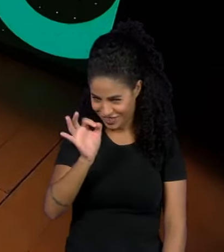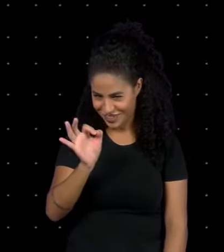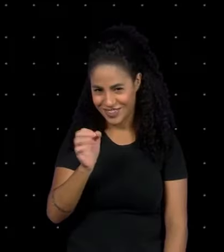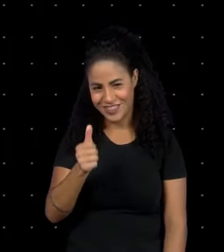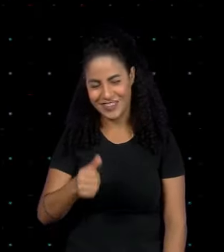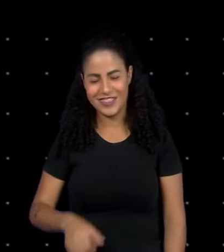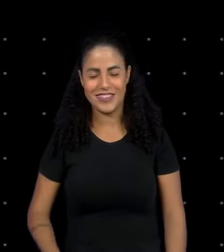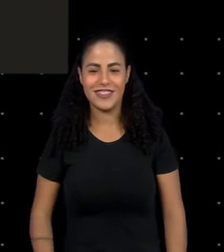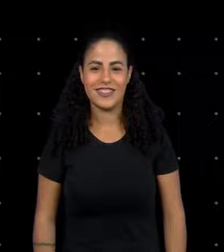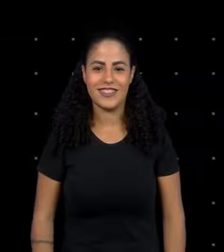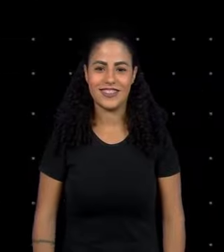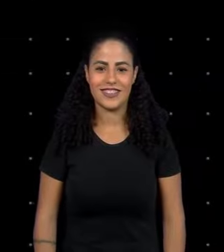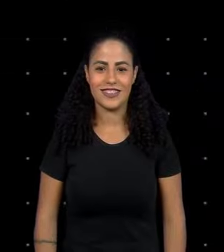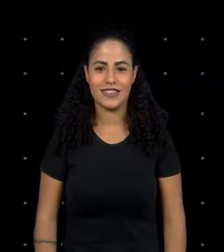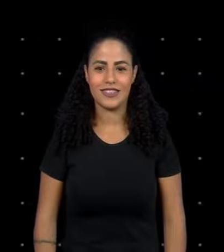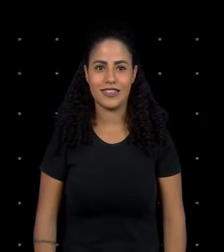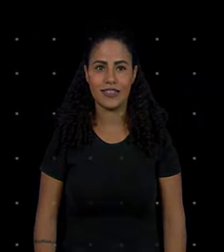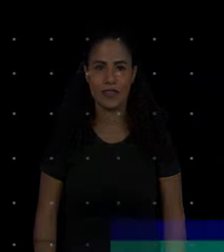Persona.